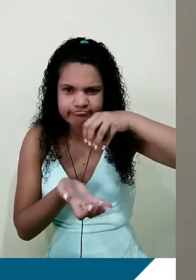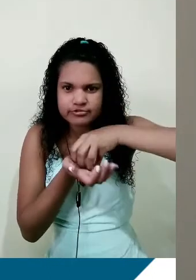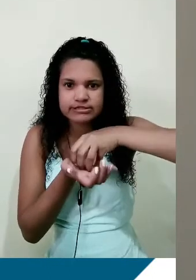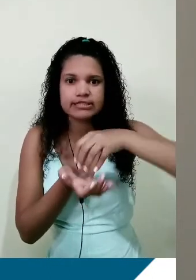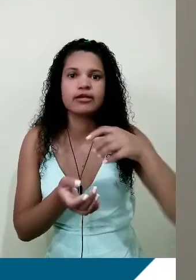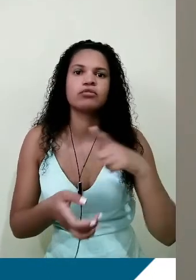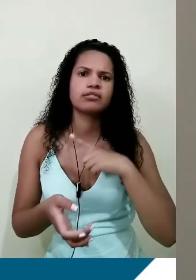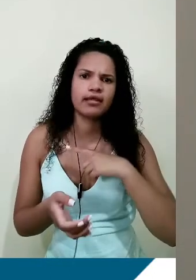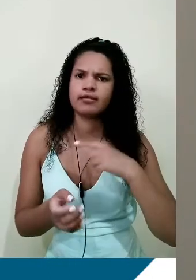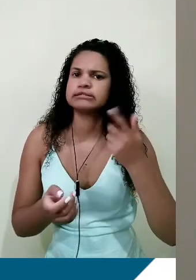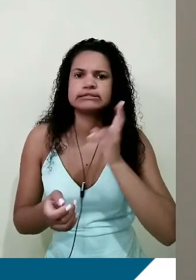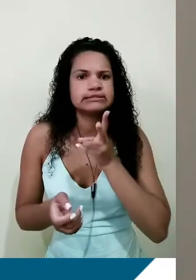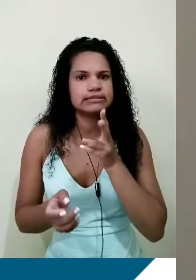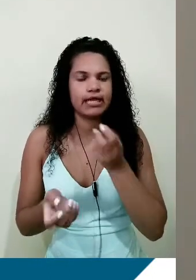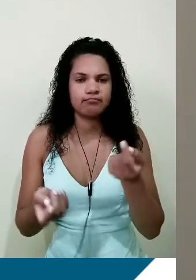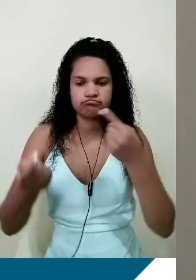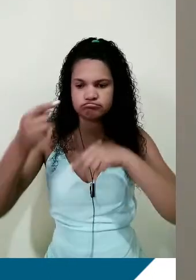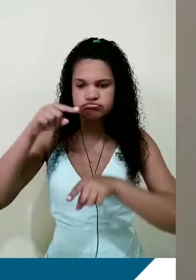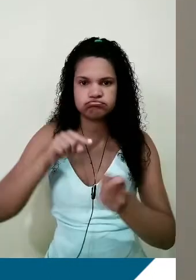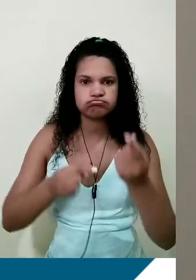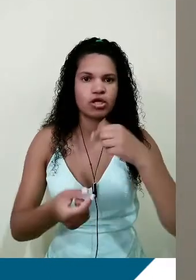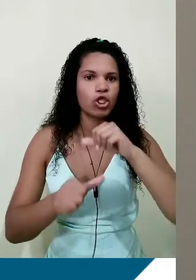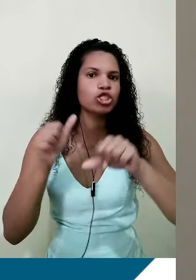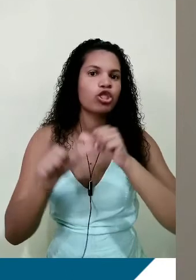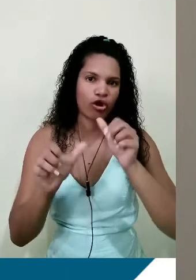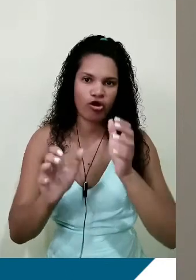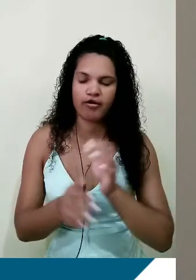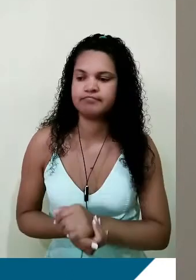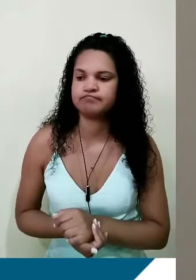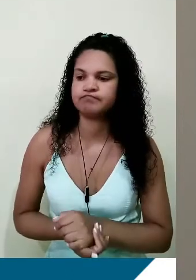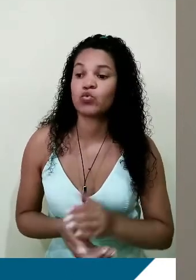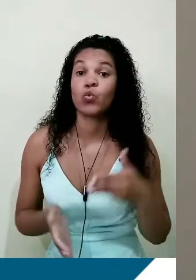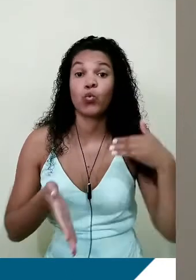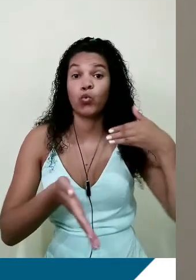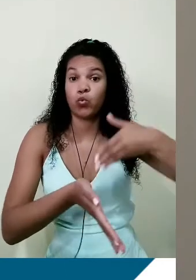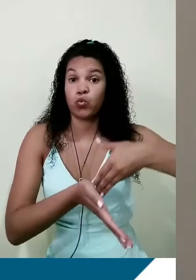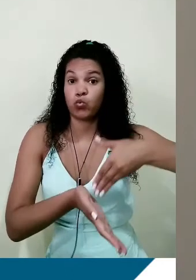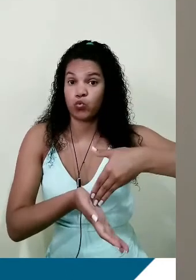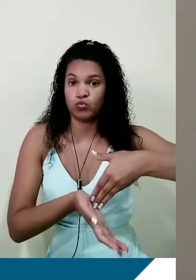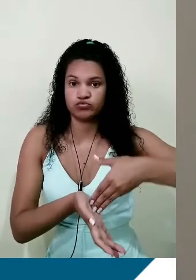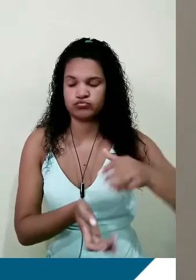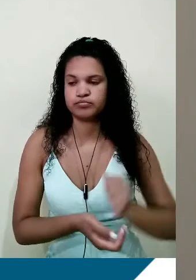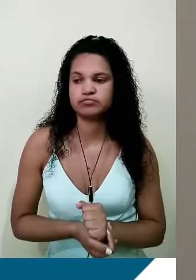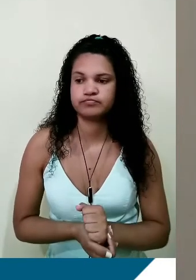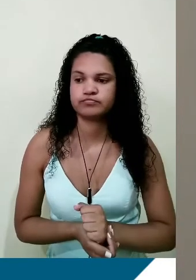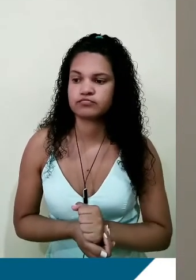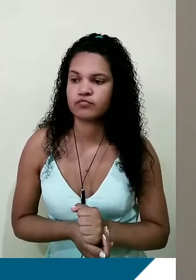de fluidos. Finalmente, o último processo de propagação de calor é o processo